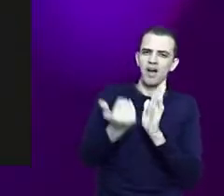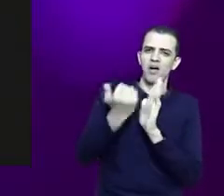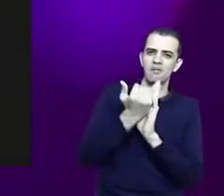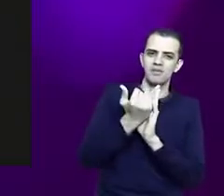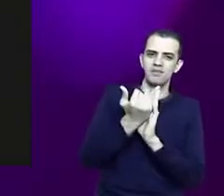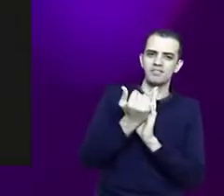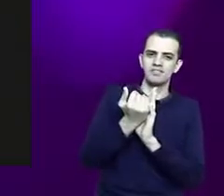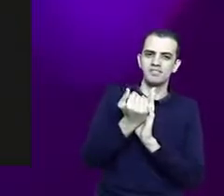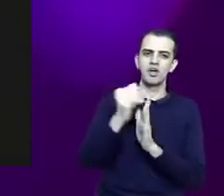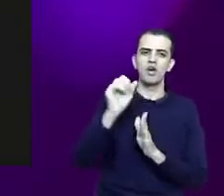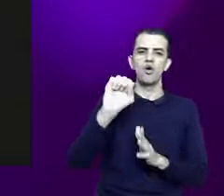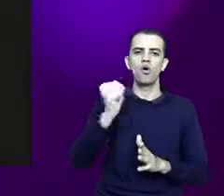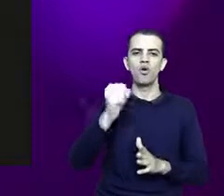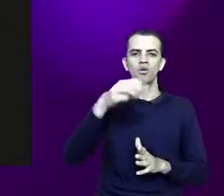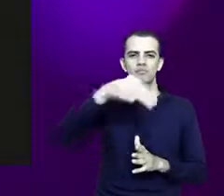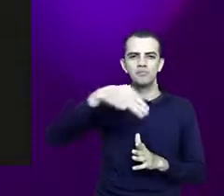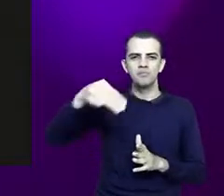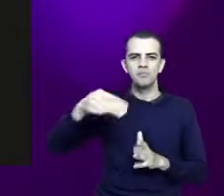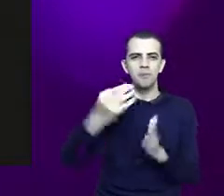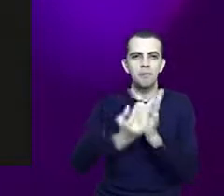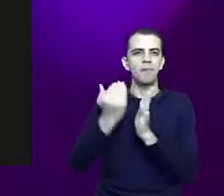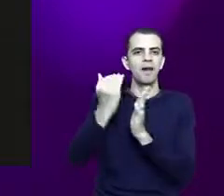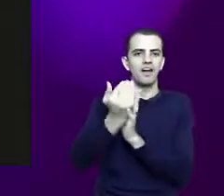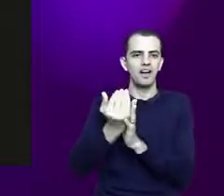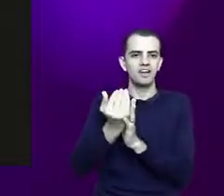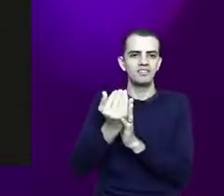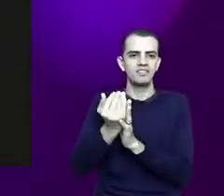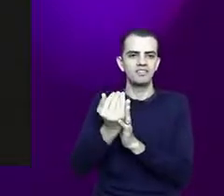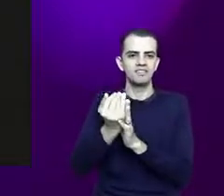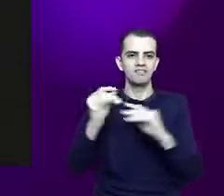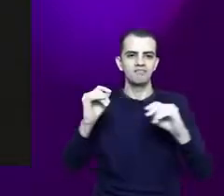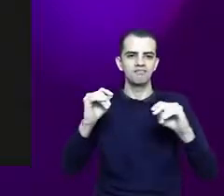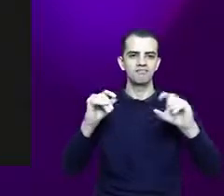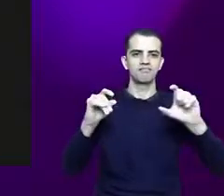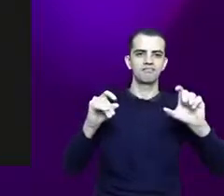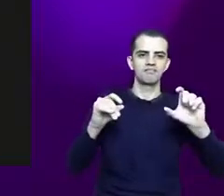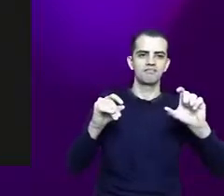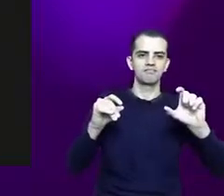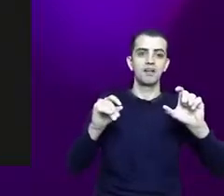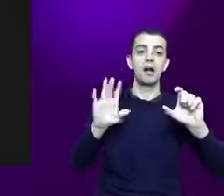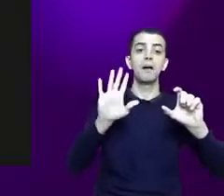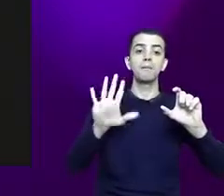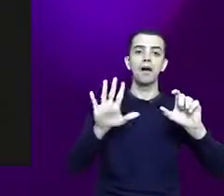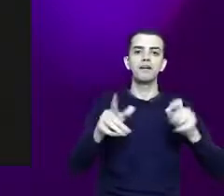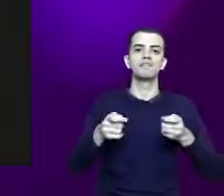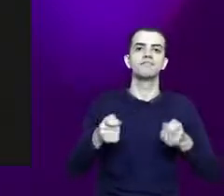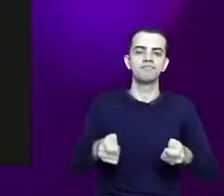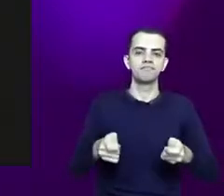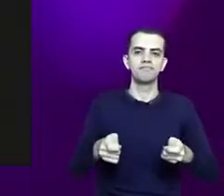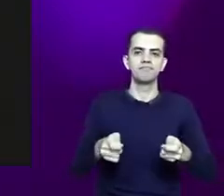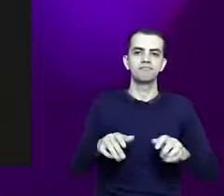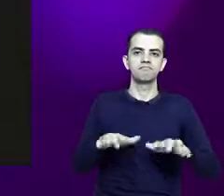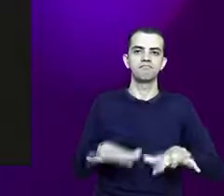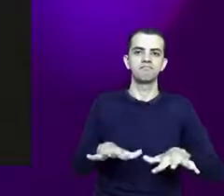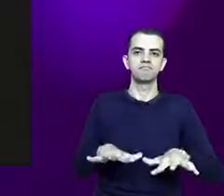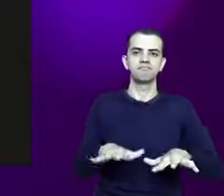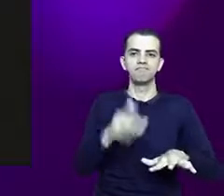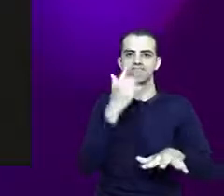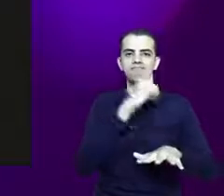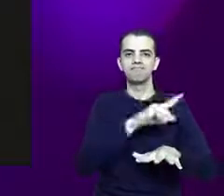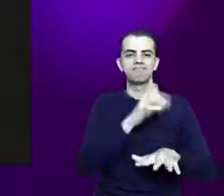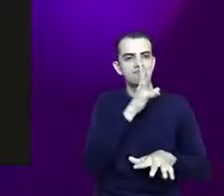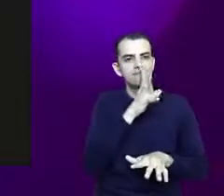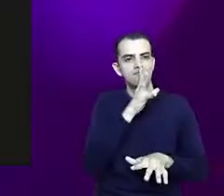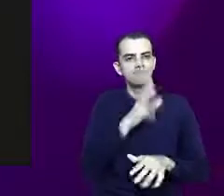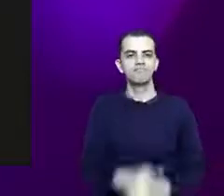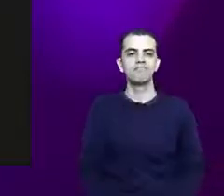ficou 8 milímetros maior do que o oposto, né? Mas eu consegui uma estabilidade impressionante nesse